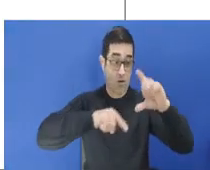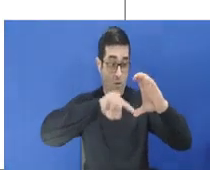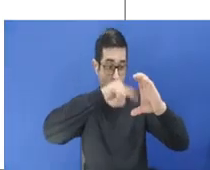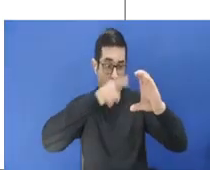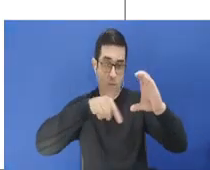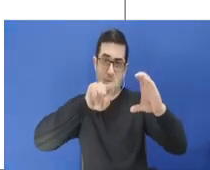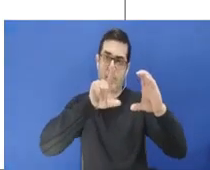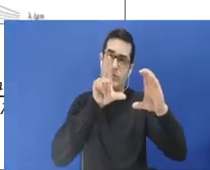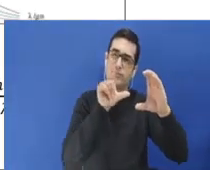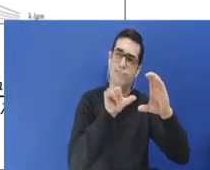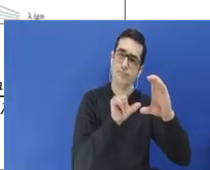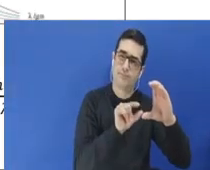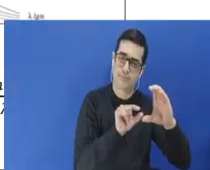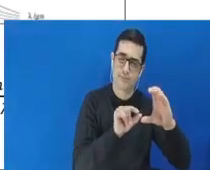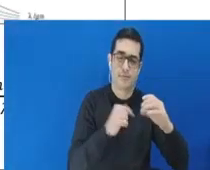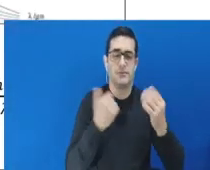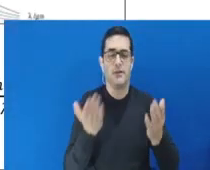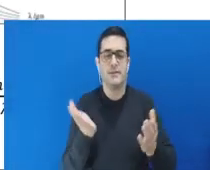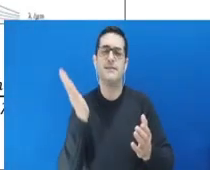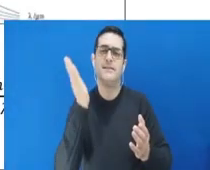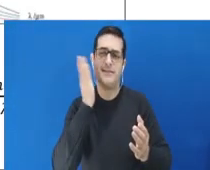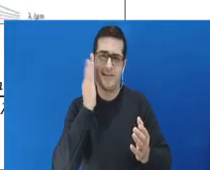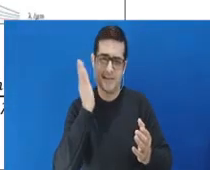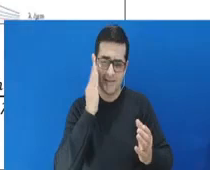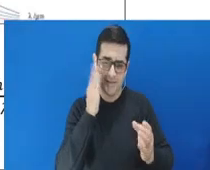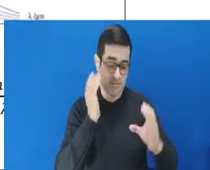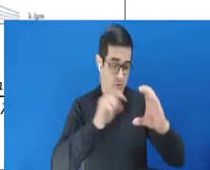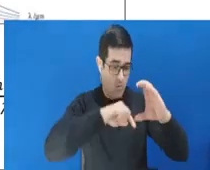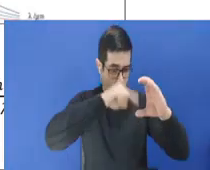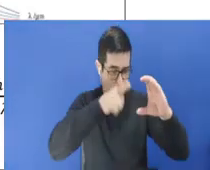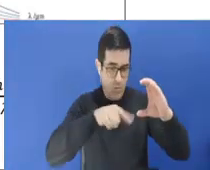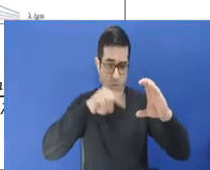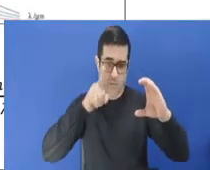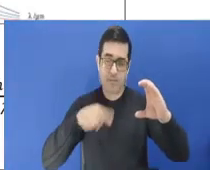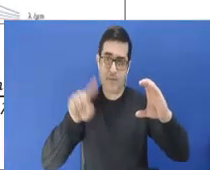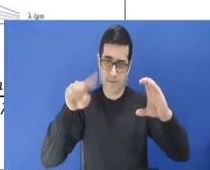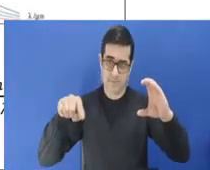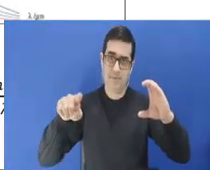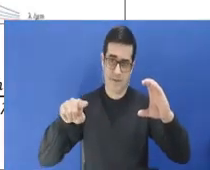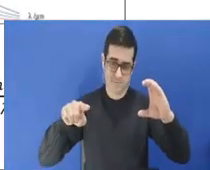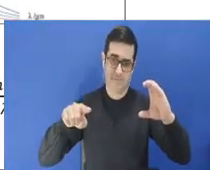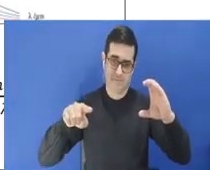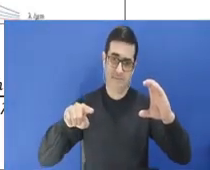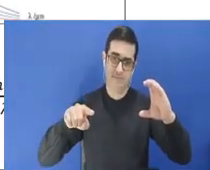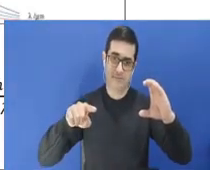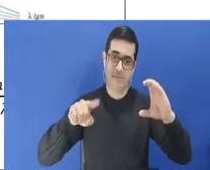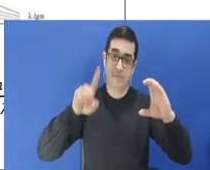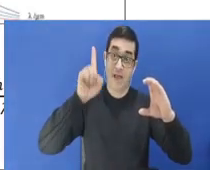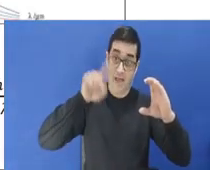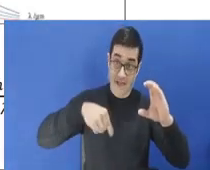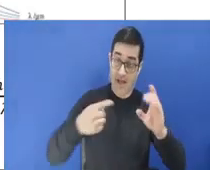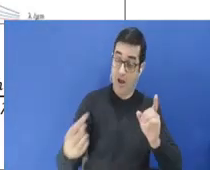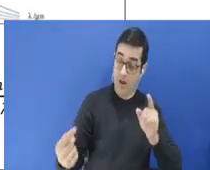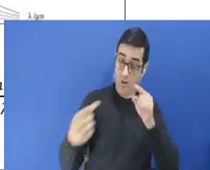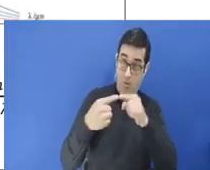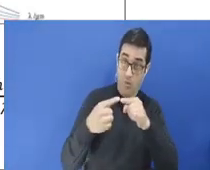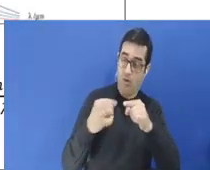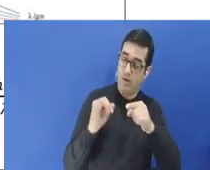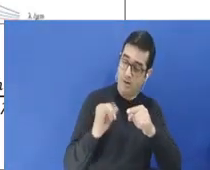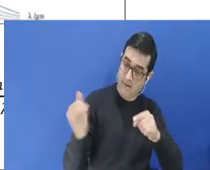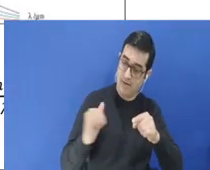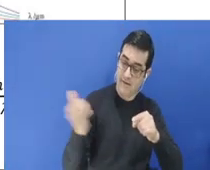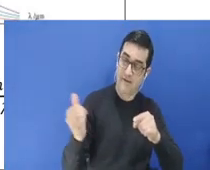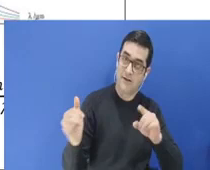gente já sabe que o comprimento de onda, né? Essa variação do comprimento de onda está ligado à energia. Por